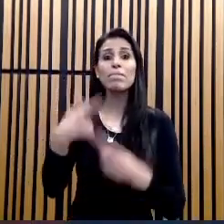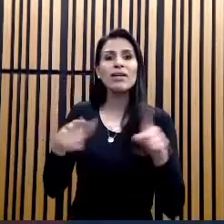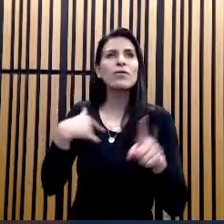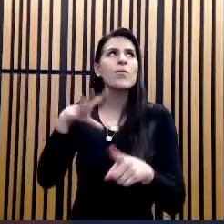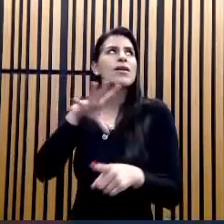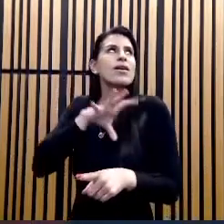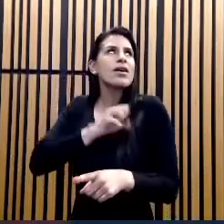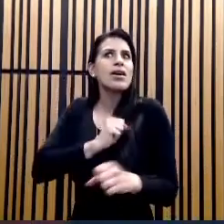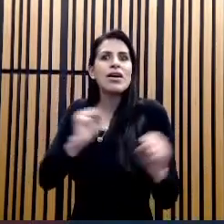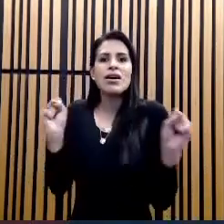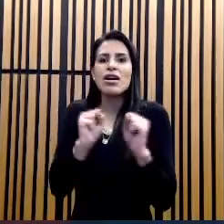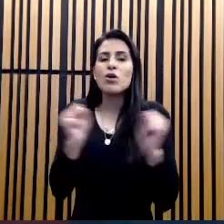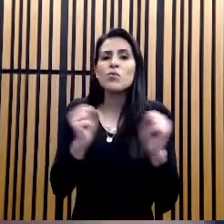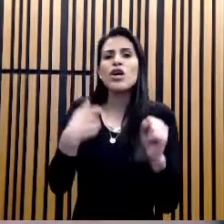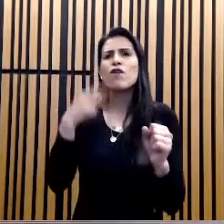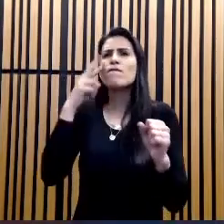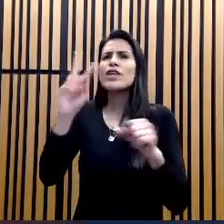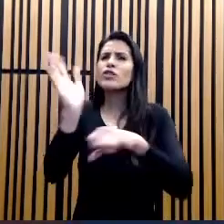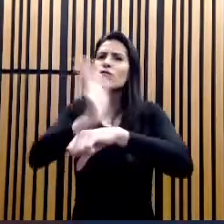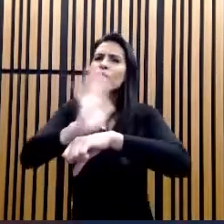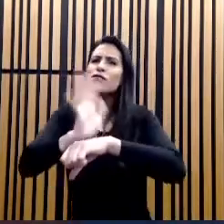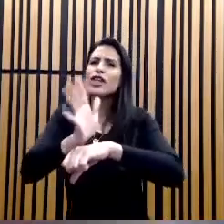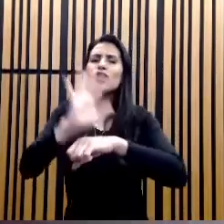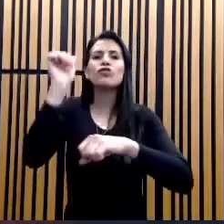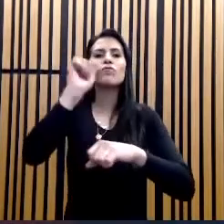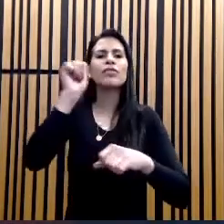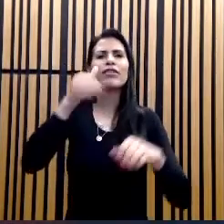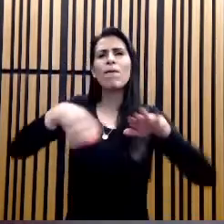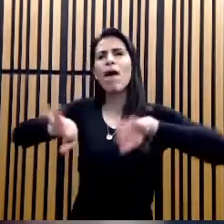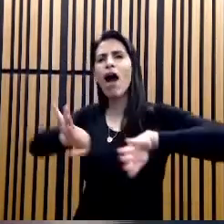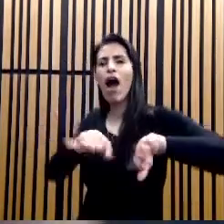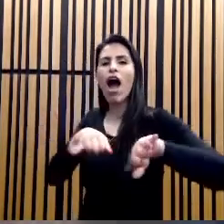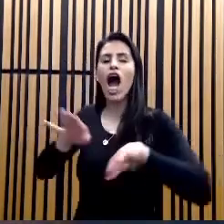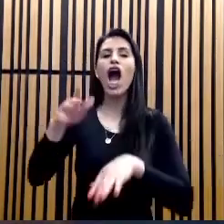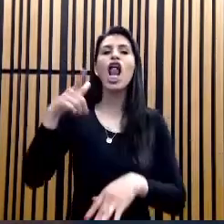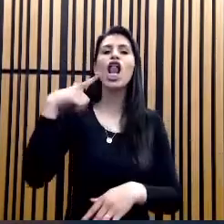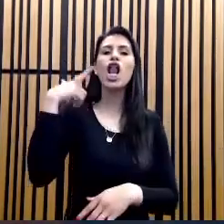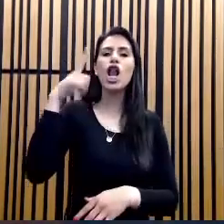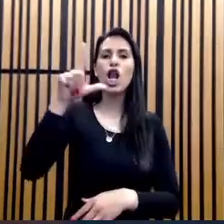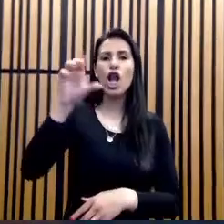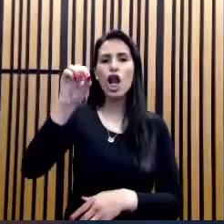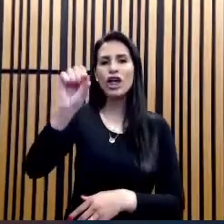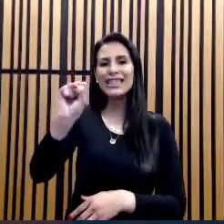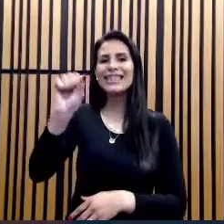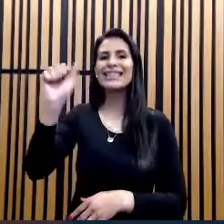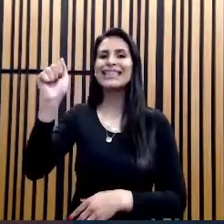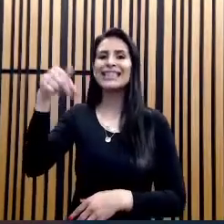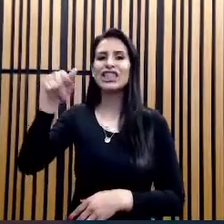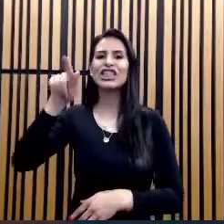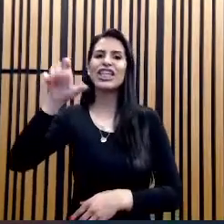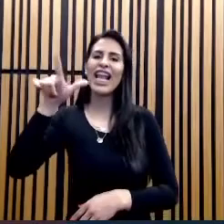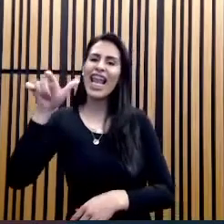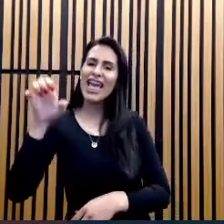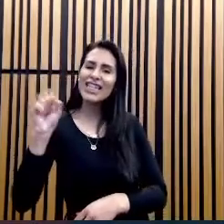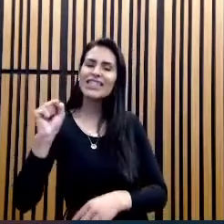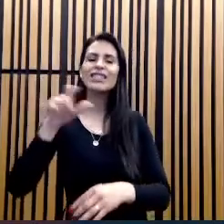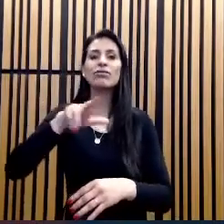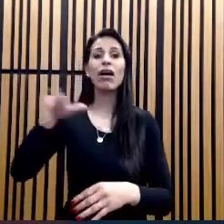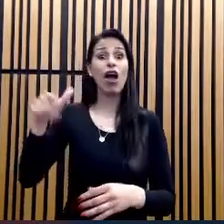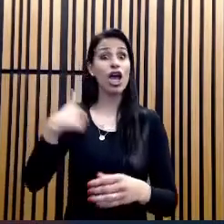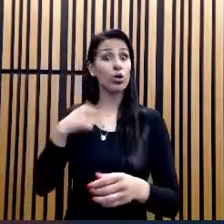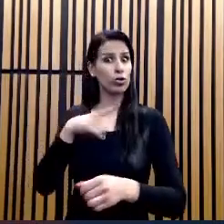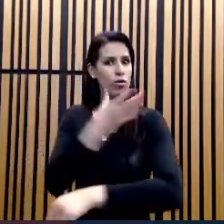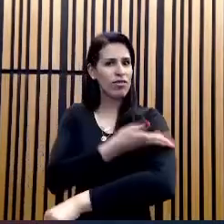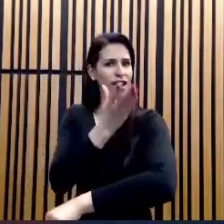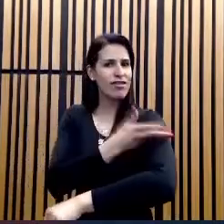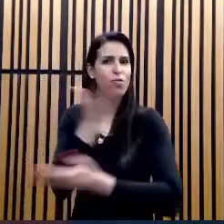meninas patinando em Venice Beach, em Los Angeles, eu fico doente com aquilo. Eu estou fazendo aula de patinação. Me